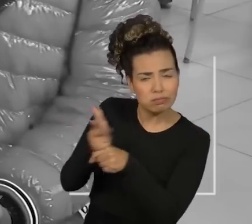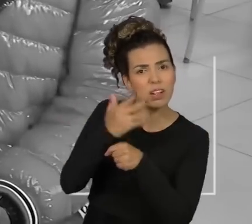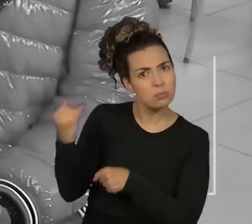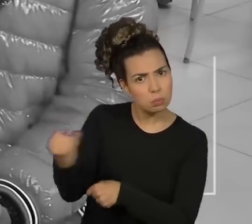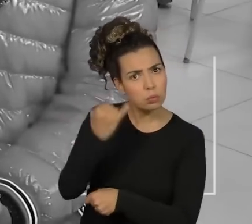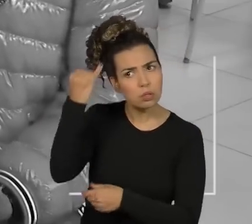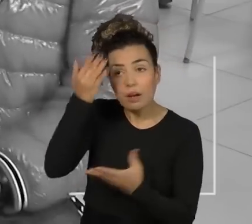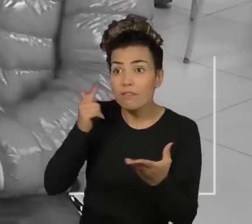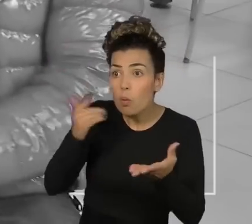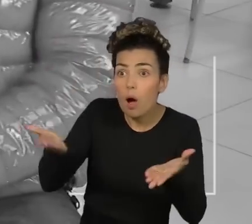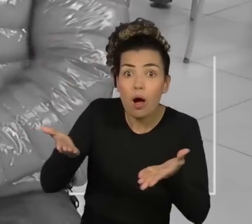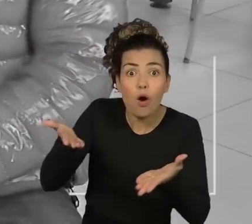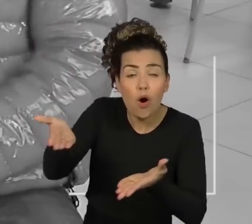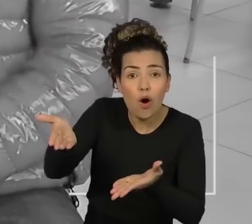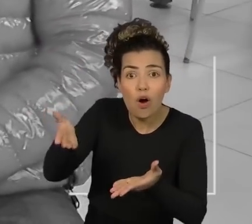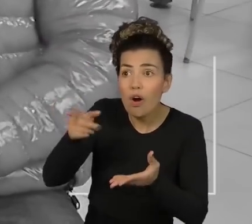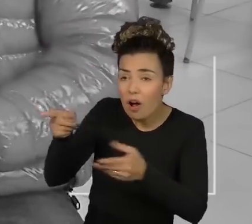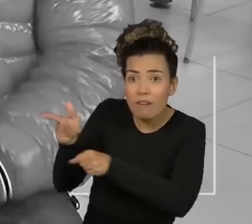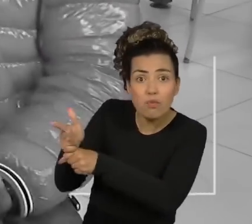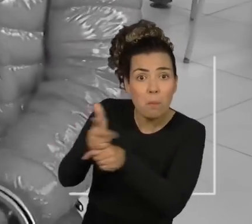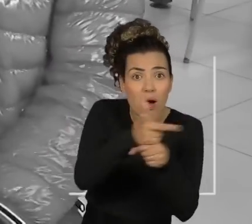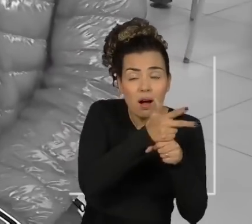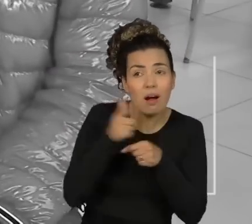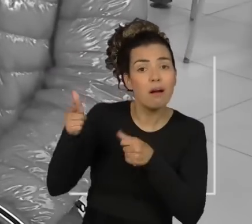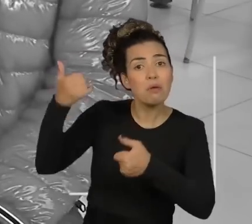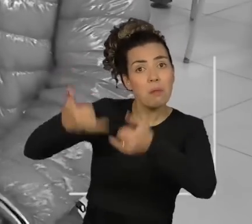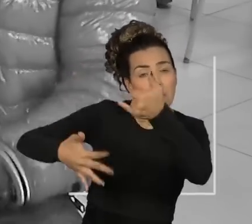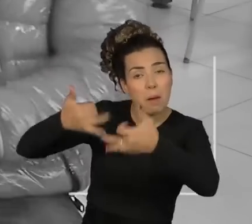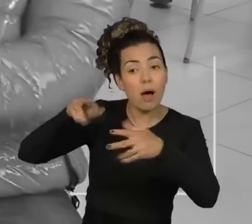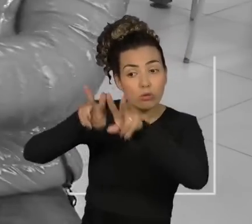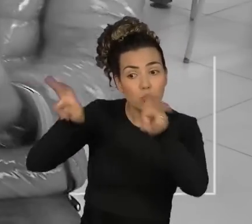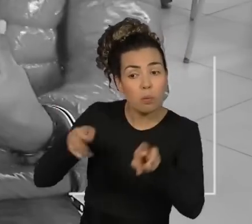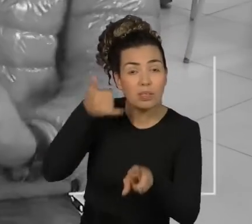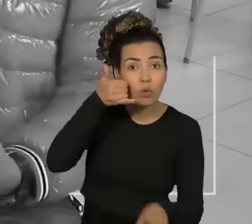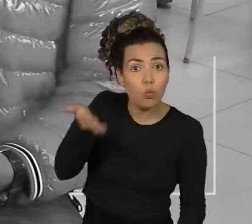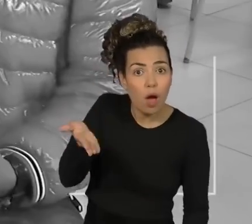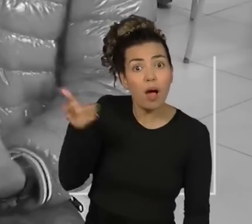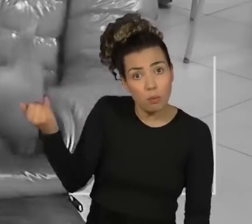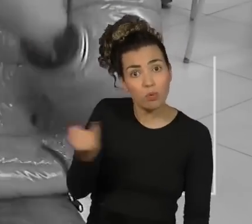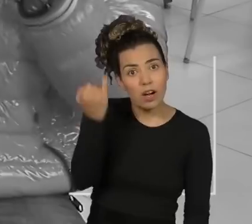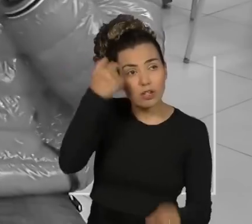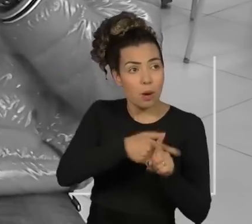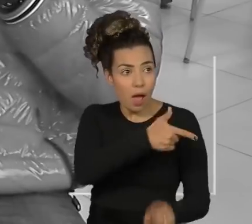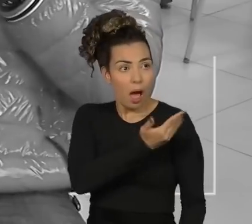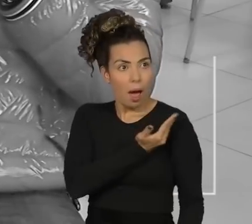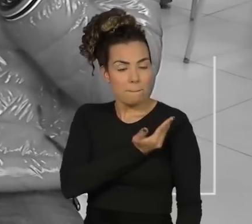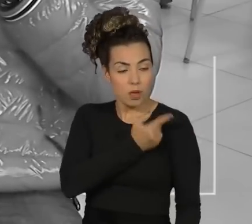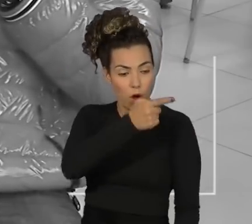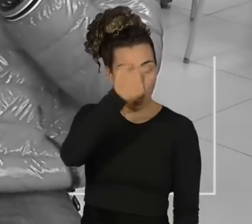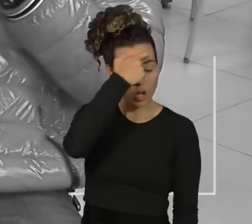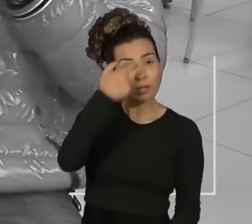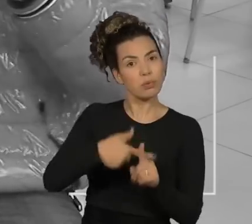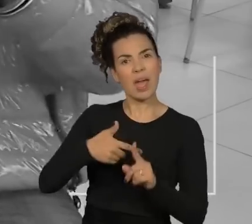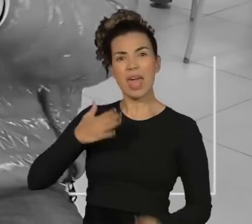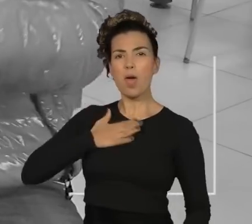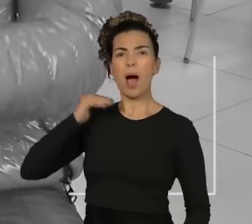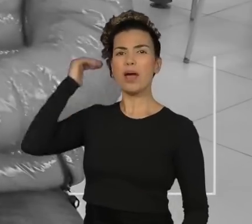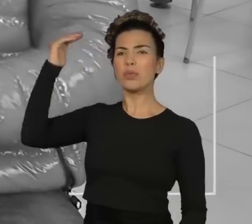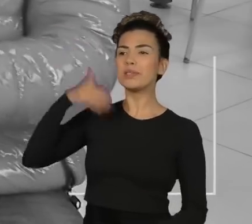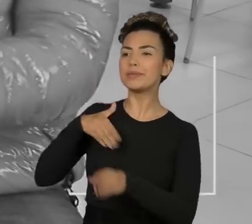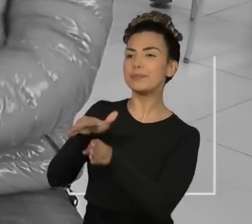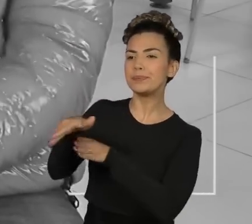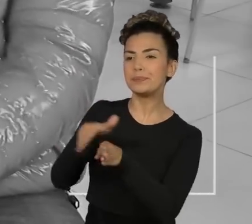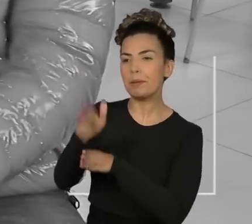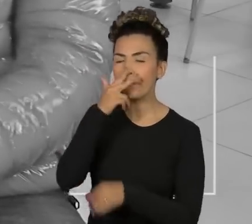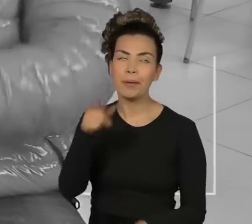estão construindo dos celulares, isso é muito importante para conscientizar os seus colegas, porque nós falarmos é uma coisa, vocês falando